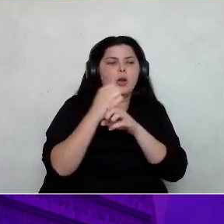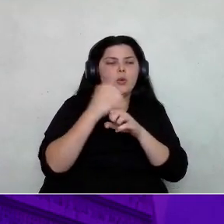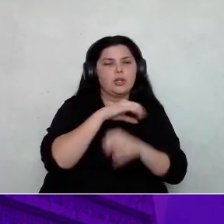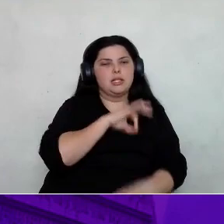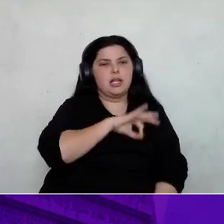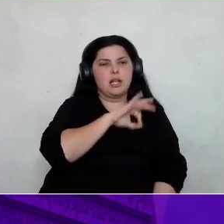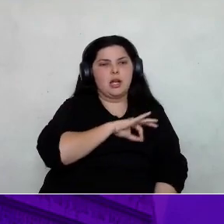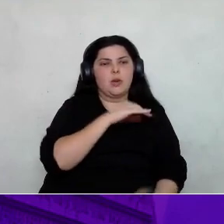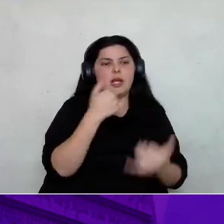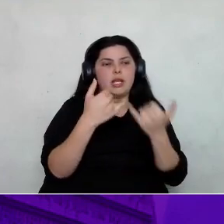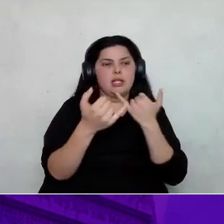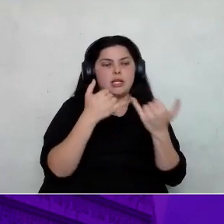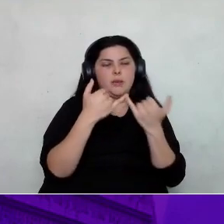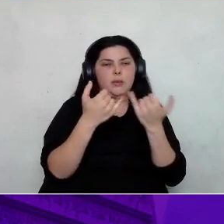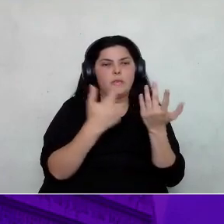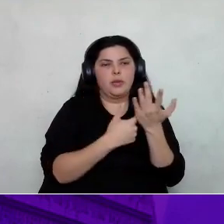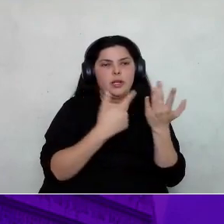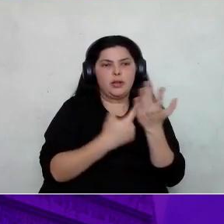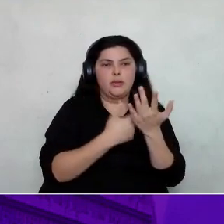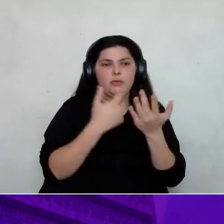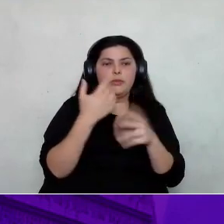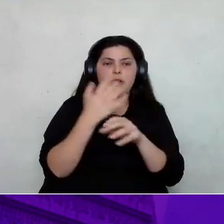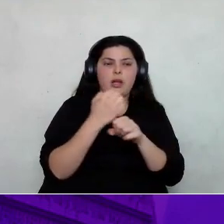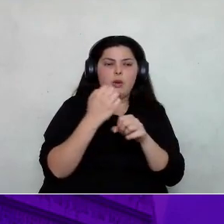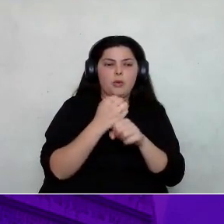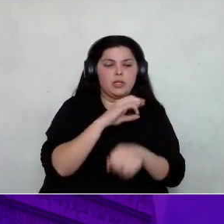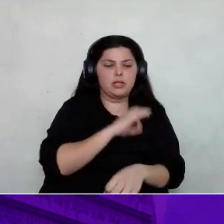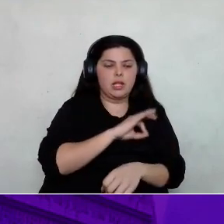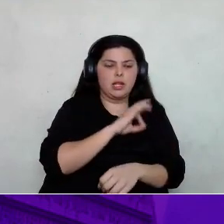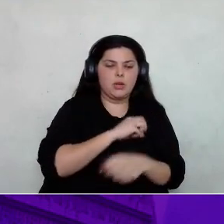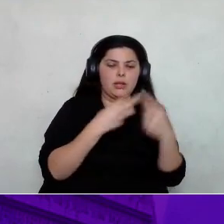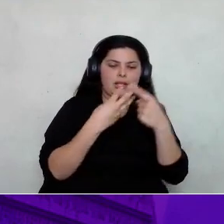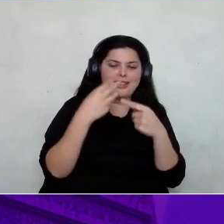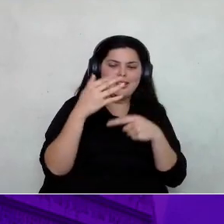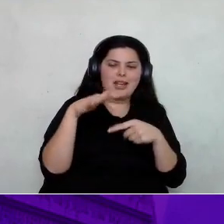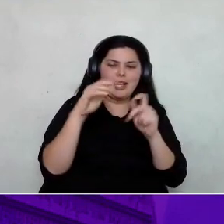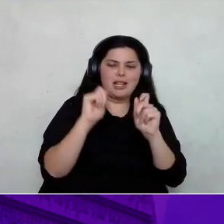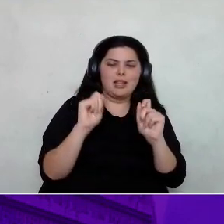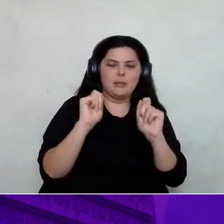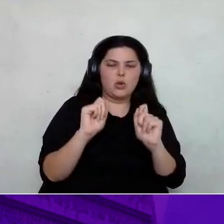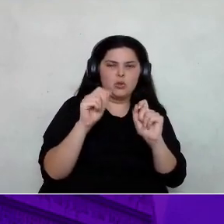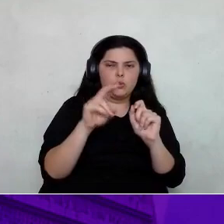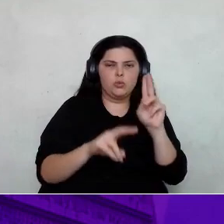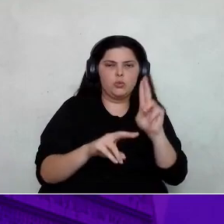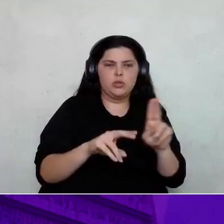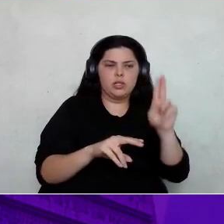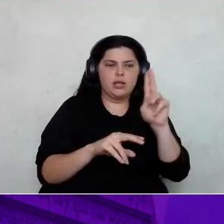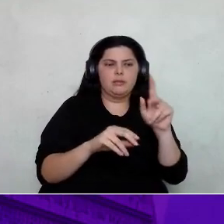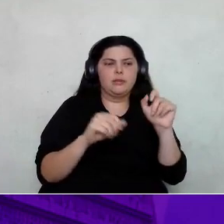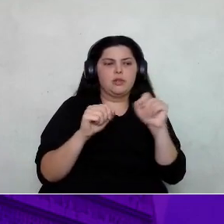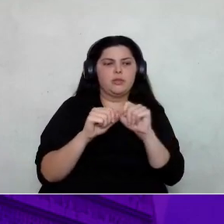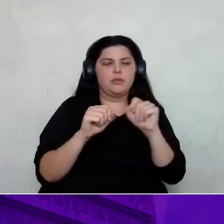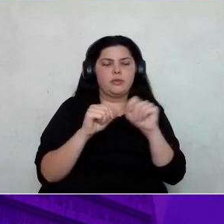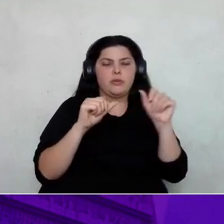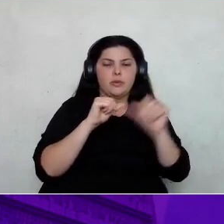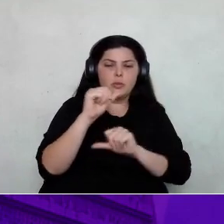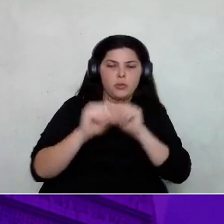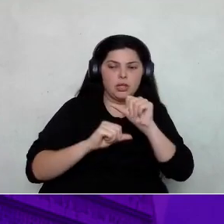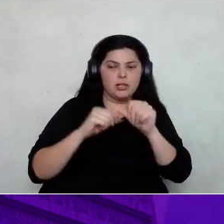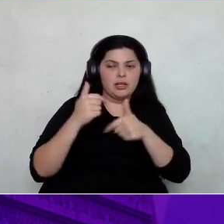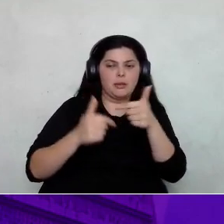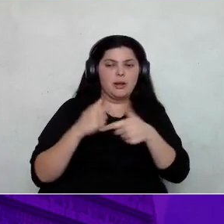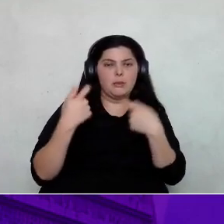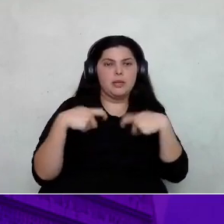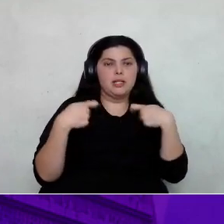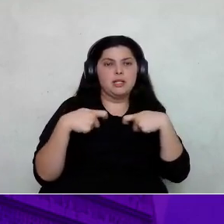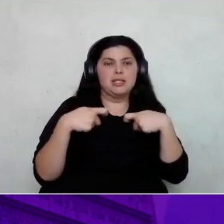livro. O seu cálculo de salário pode ser usado por 3 áreas. Só que se você for fazer uma mudança no seu serviço, você vai ter que ter certeza